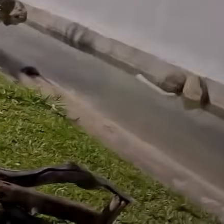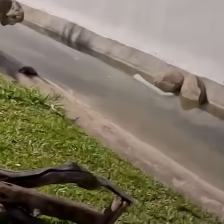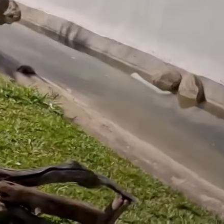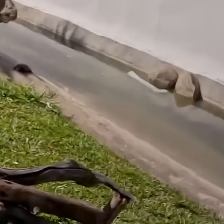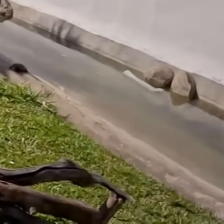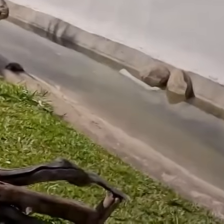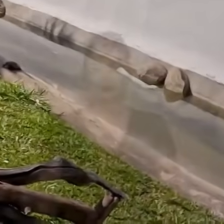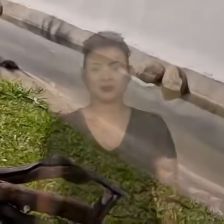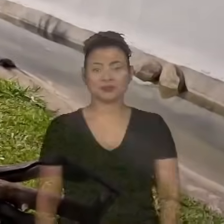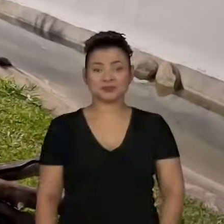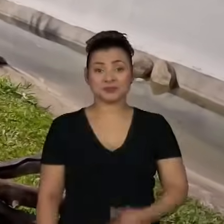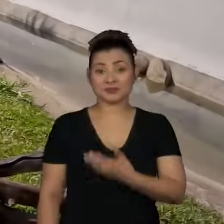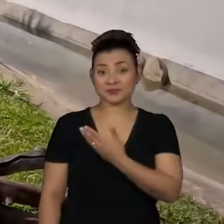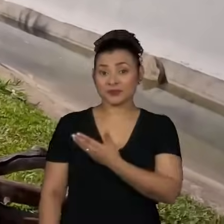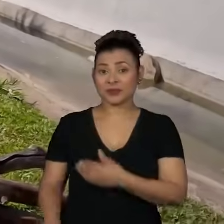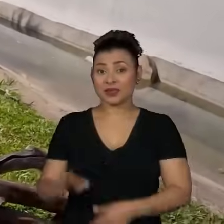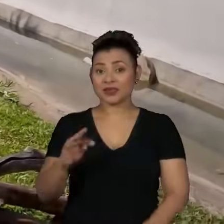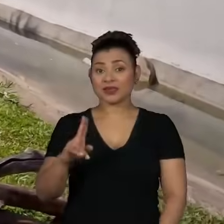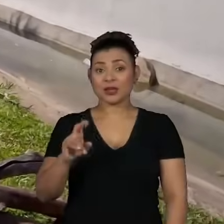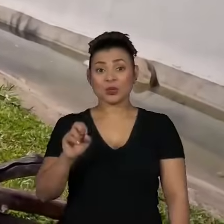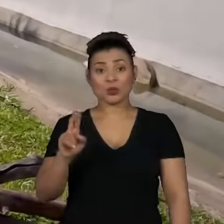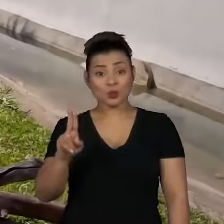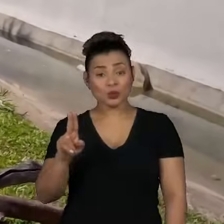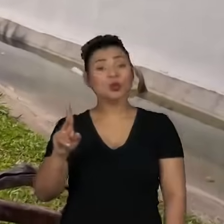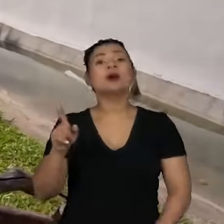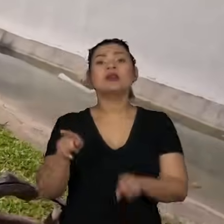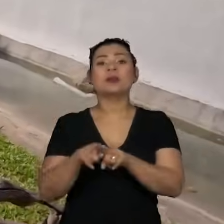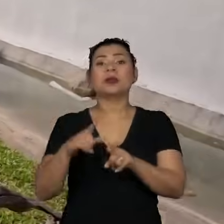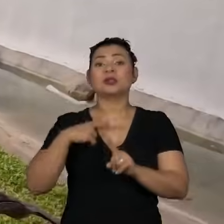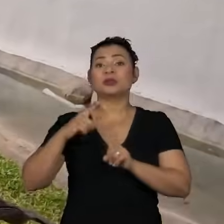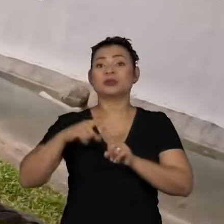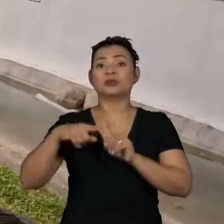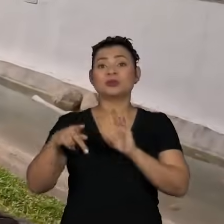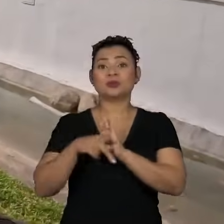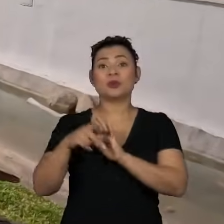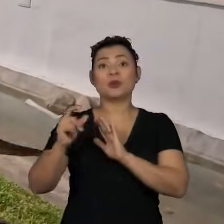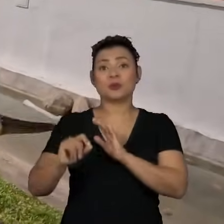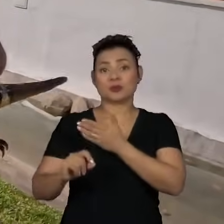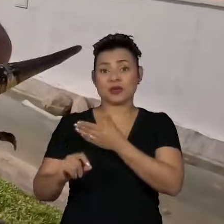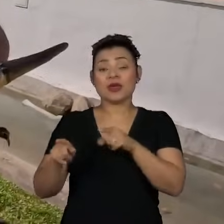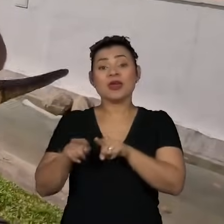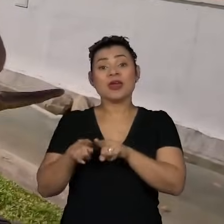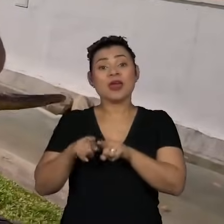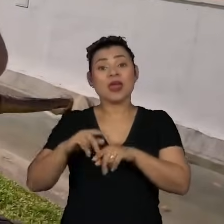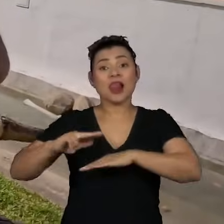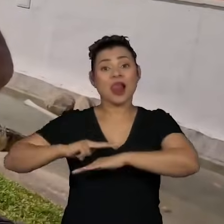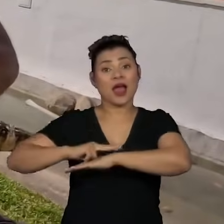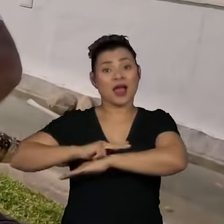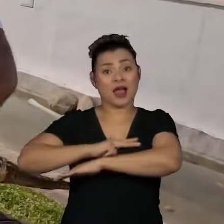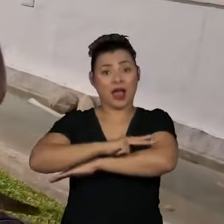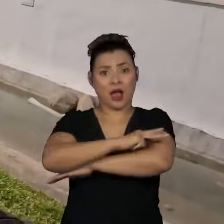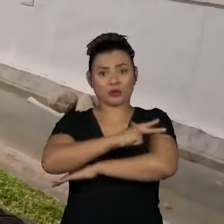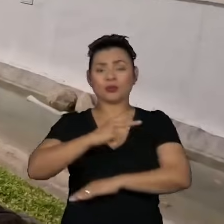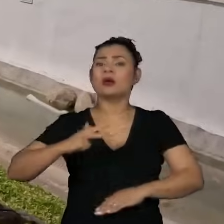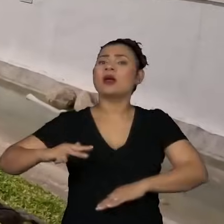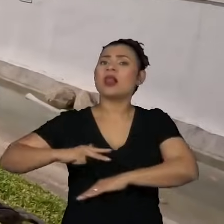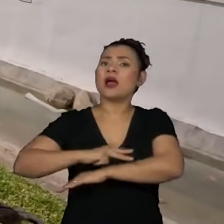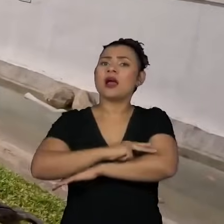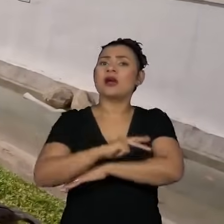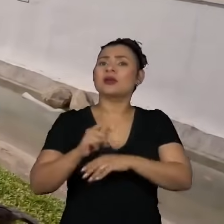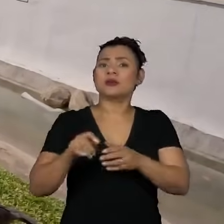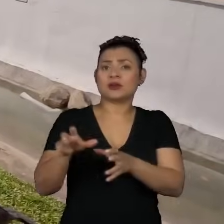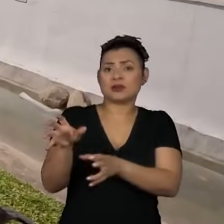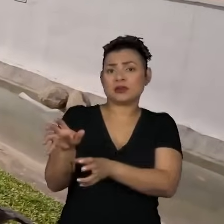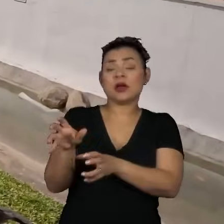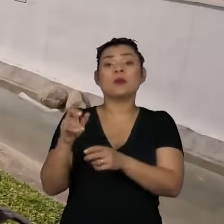Esse aqui é o nosso teiu. A espécie dele é Salvator meriani, né? Eu tô segurando ele assim, é mais para contenção